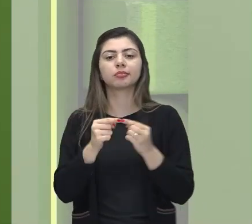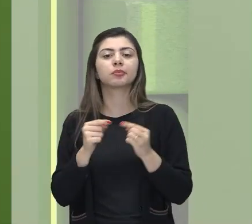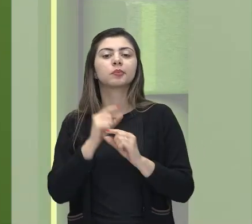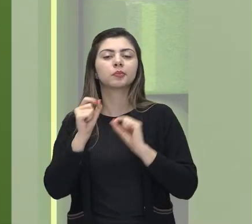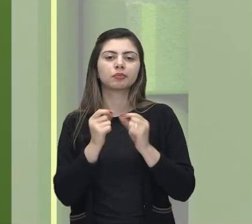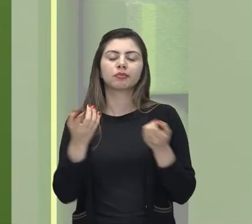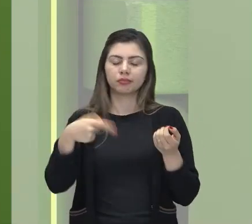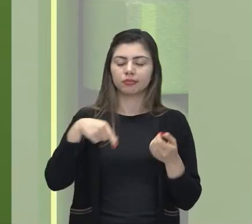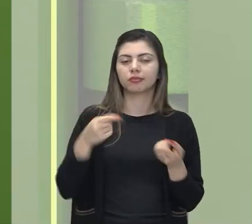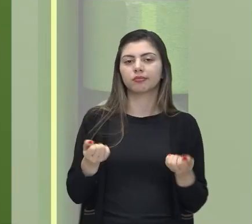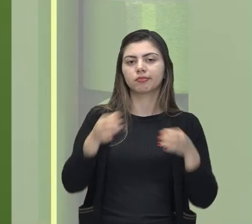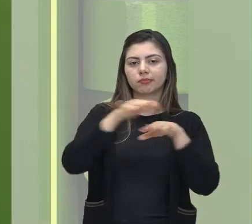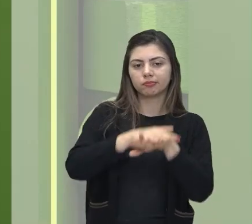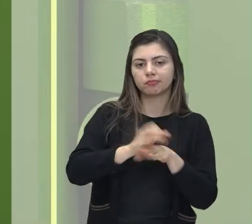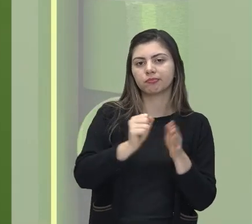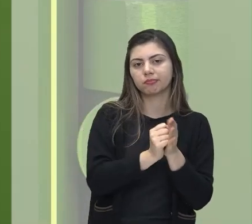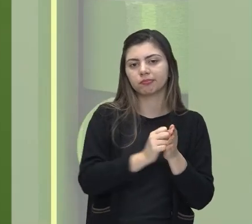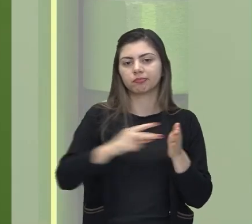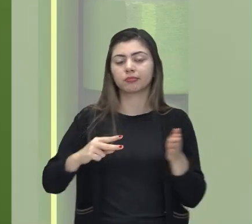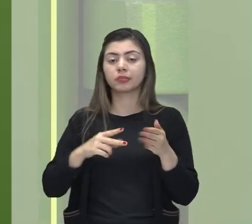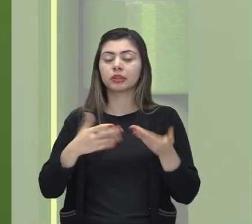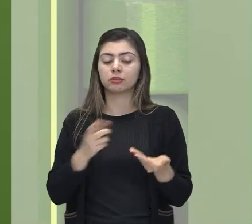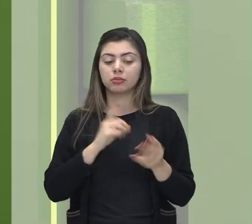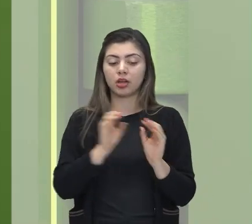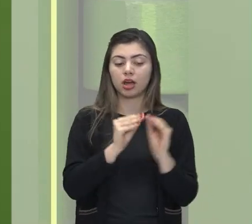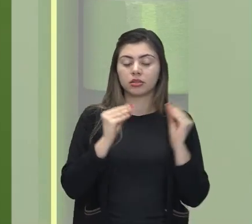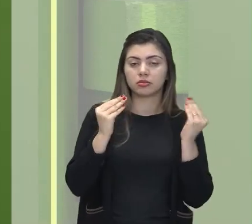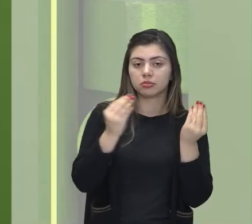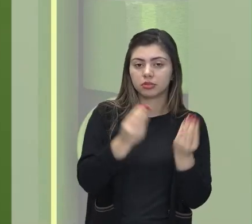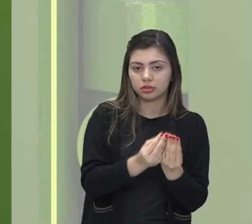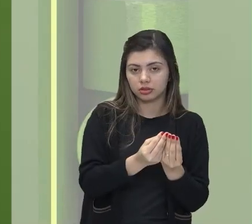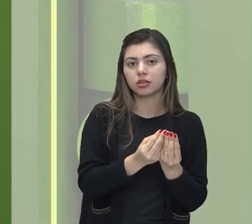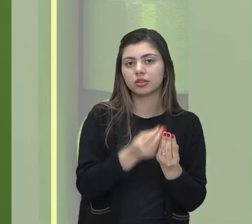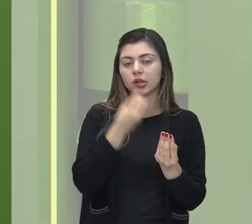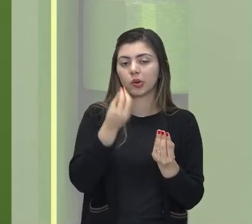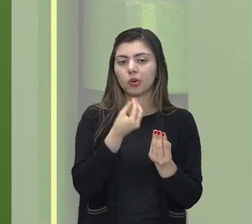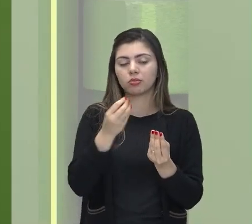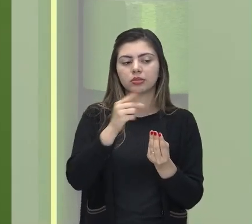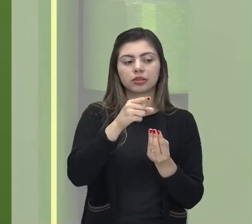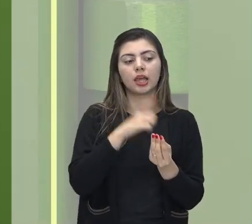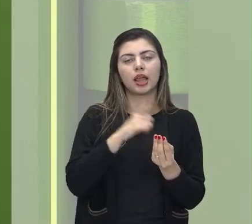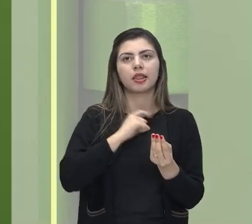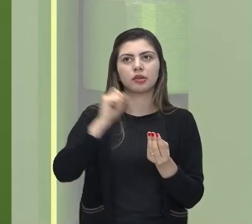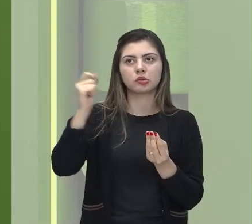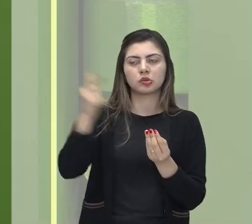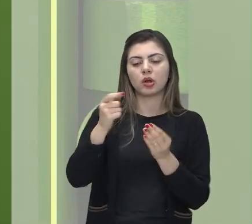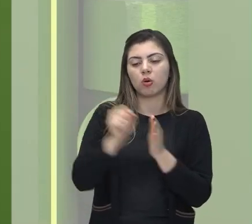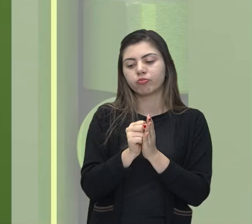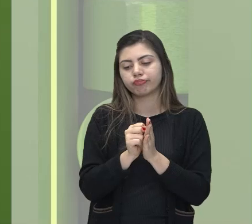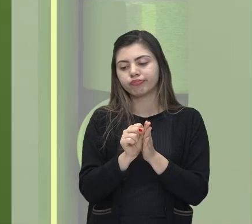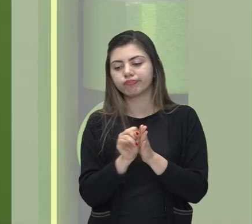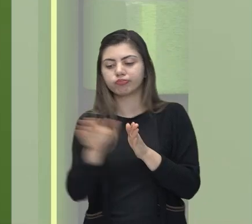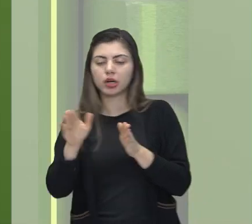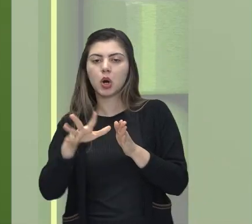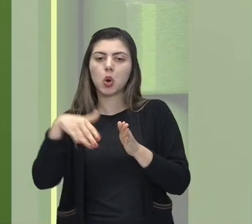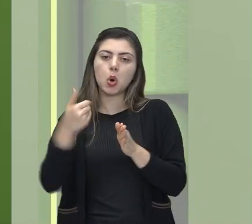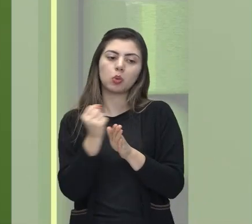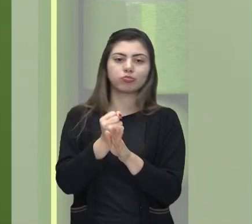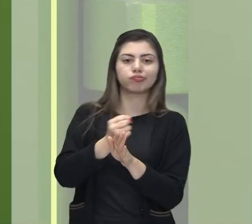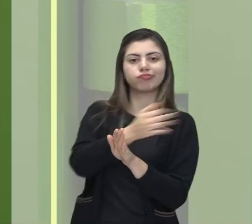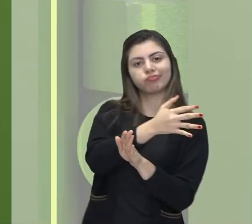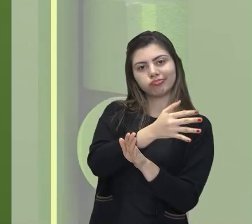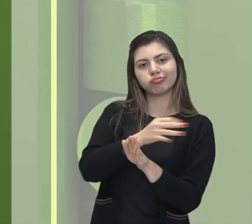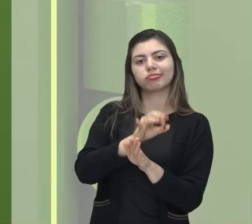quando a substância, através da luz polarizada, vai desviar essa luz ou para o lado direito ou para o lado